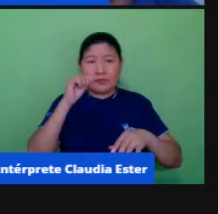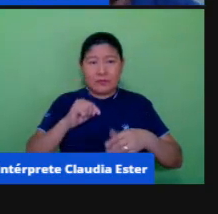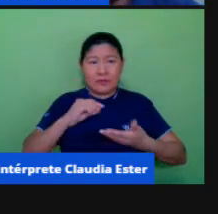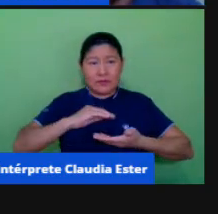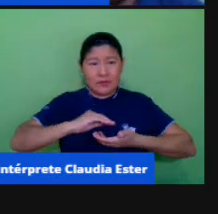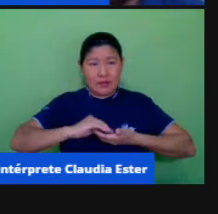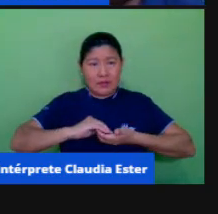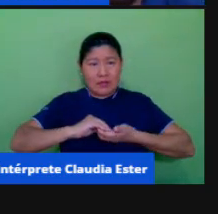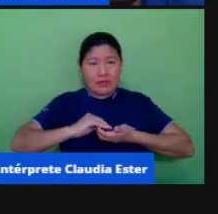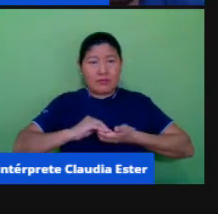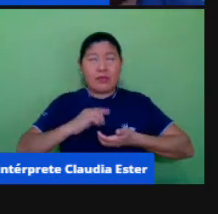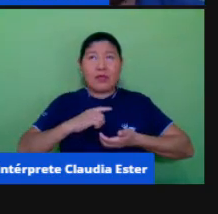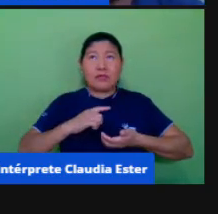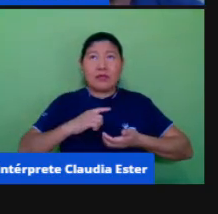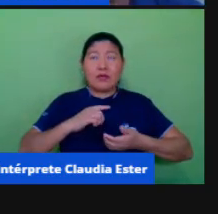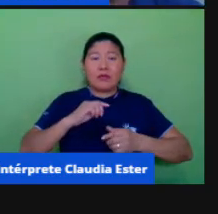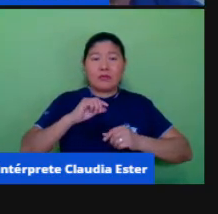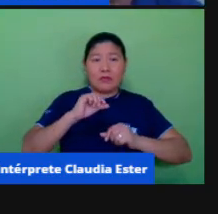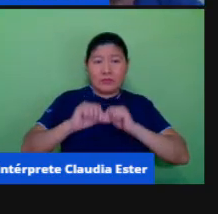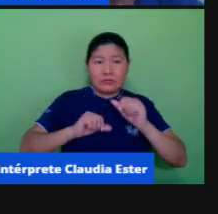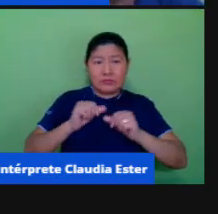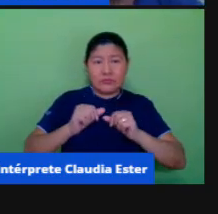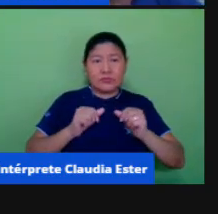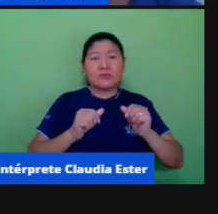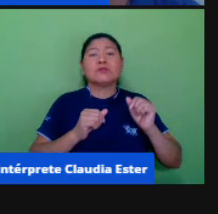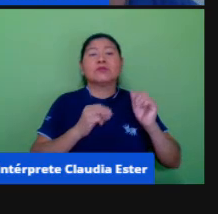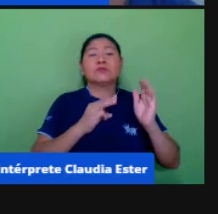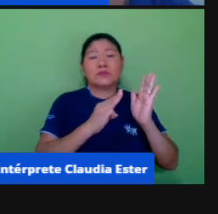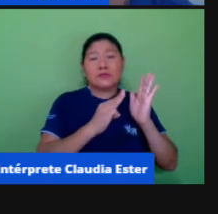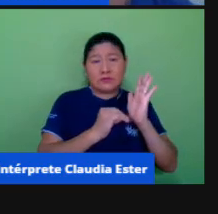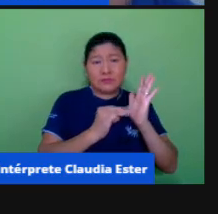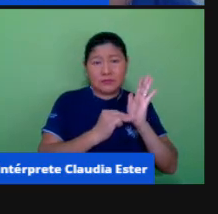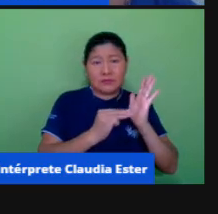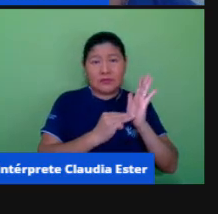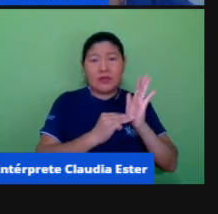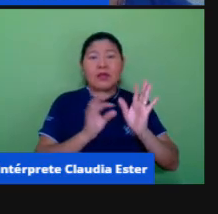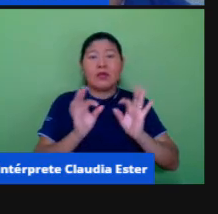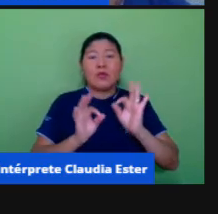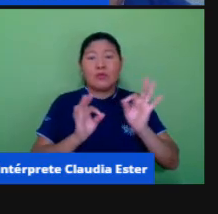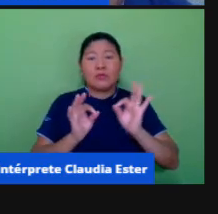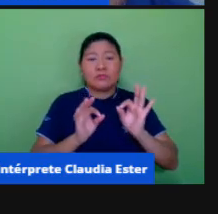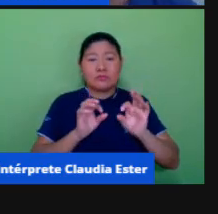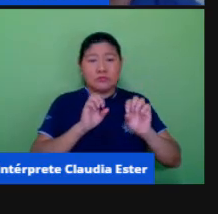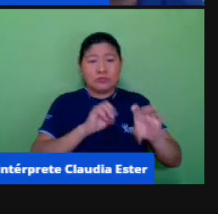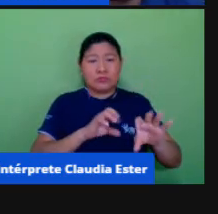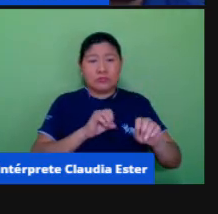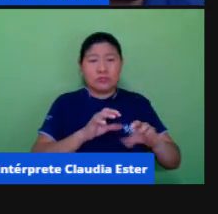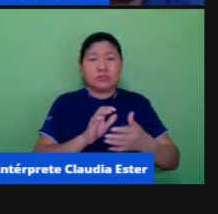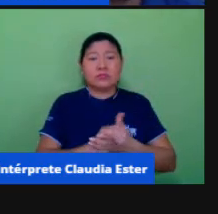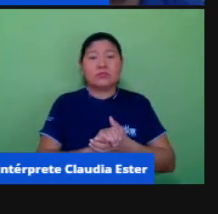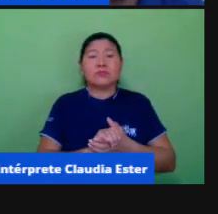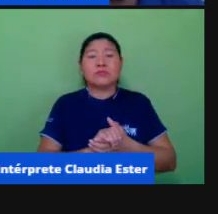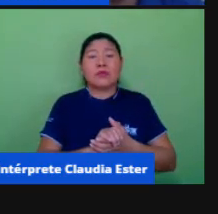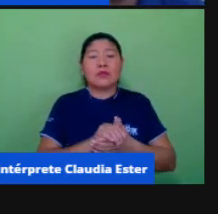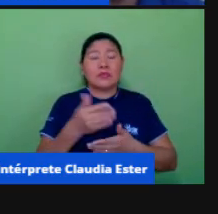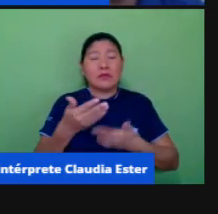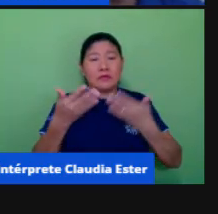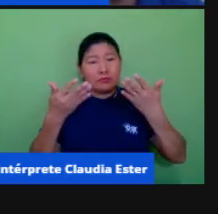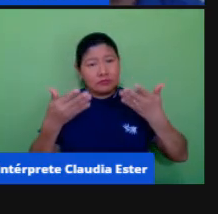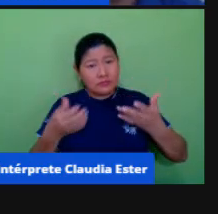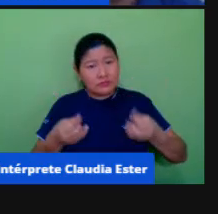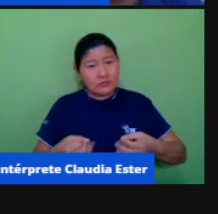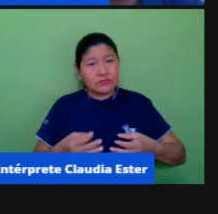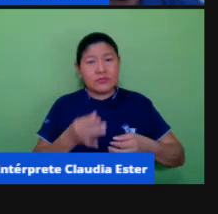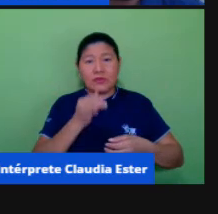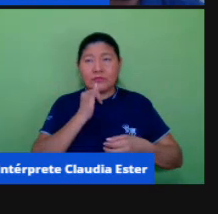Então, os procedimentos podem ou não exigir acesso às tecnologias digitais, e aí eu vou lembrar, por exemplo, de uma leitura que você direciona para o seu